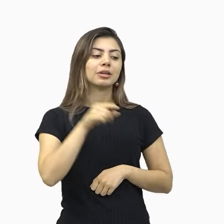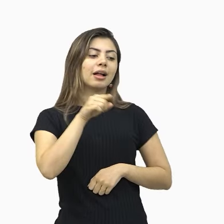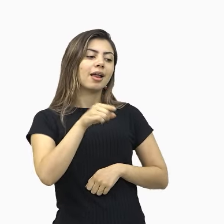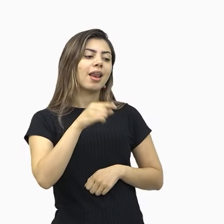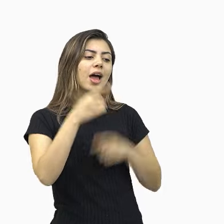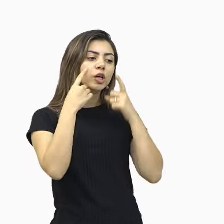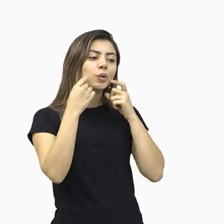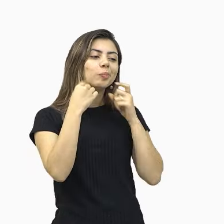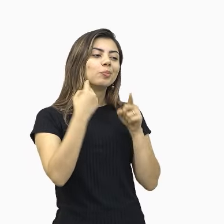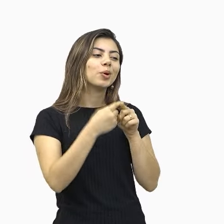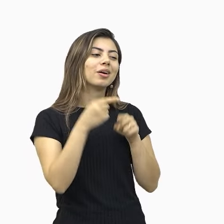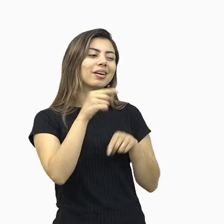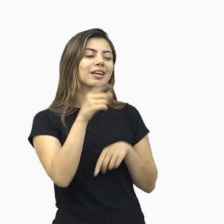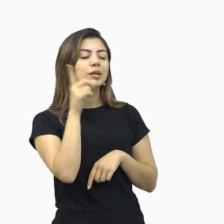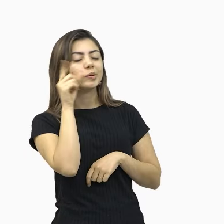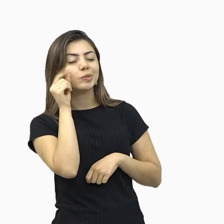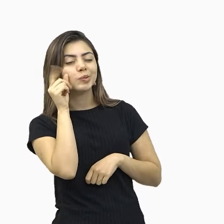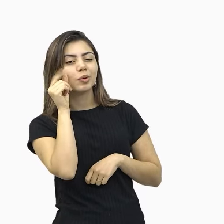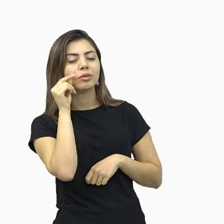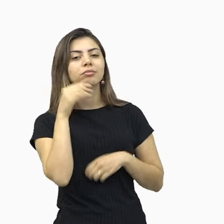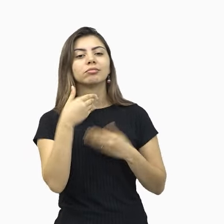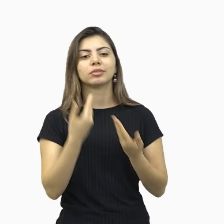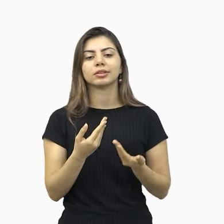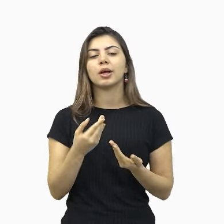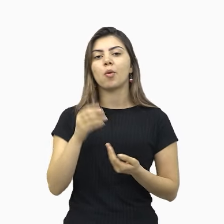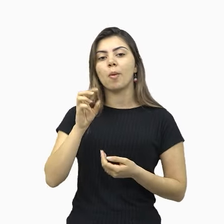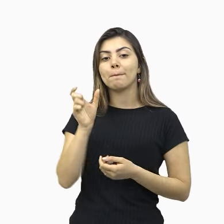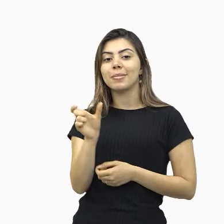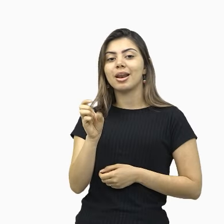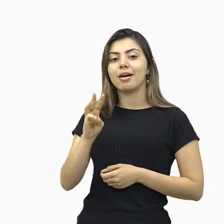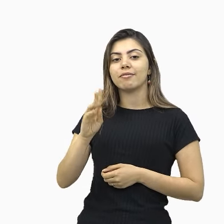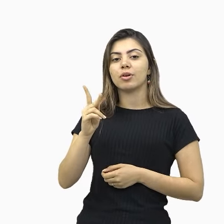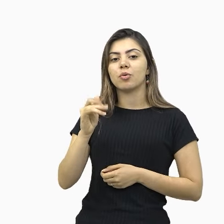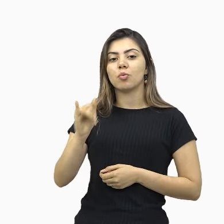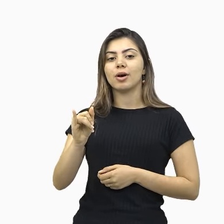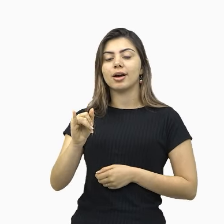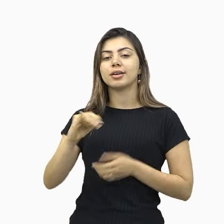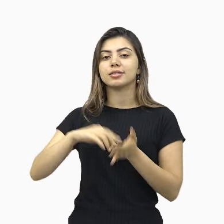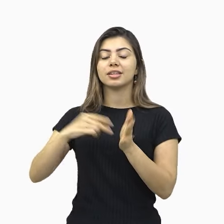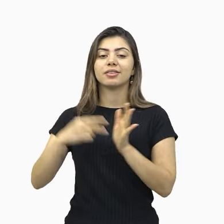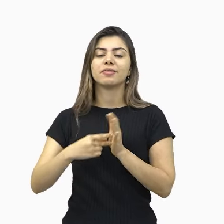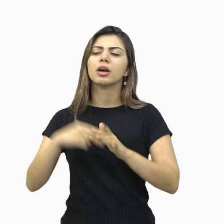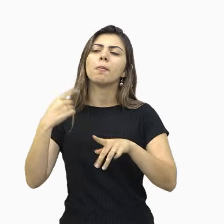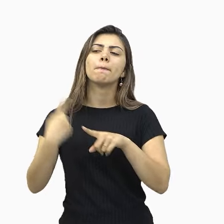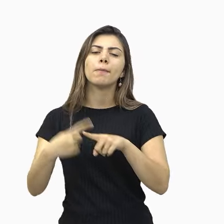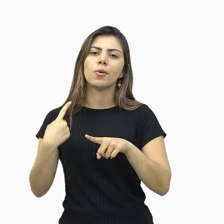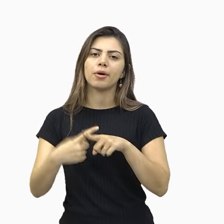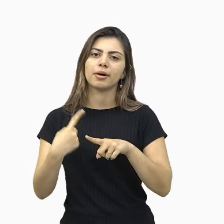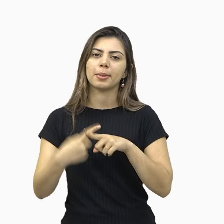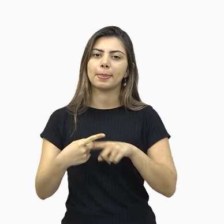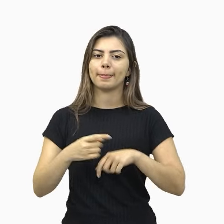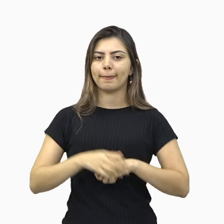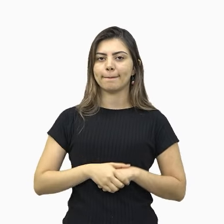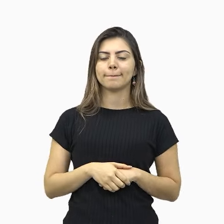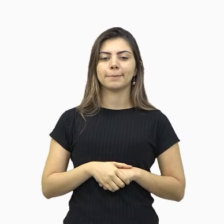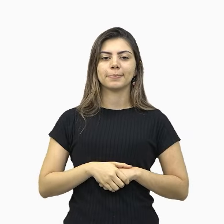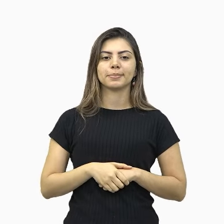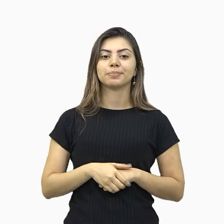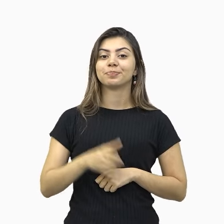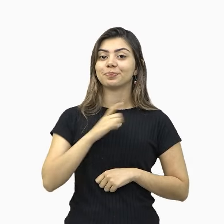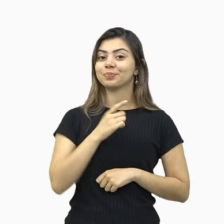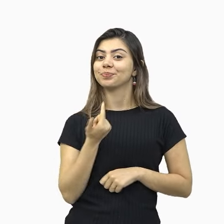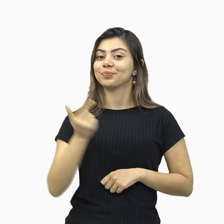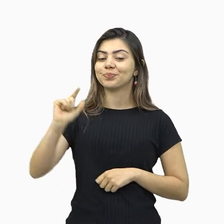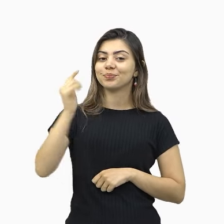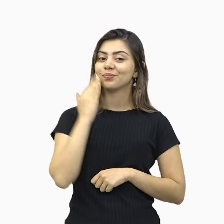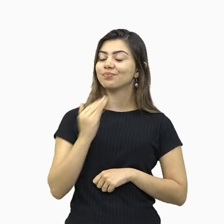why, ele sempre pede o quê? Uma razão, uma justificativa. O que está acontecendo? Por quê? Right? Mais uma WH